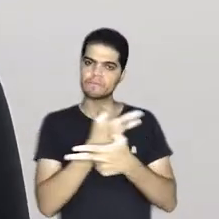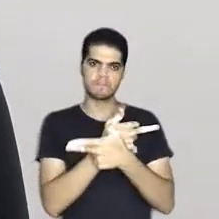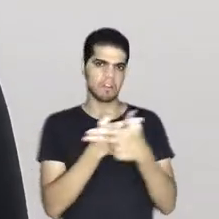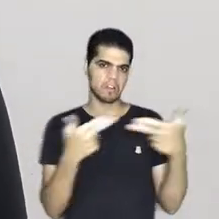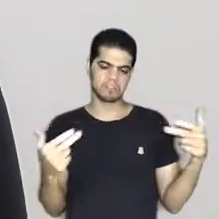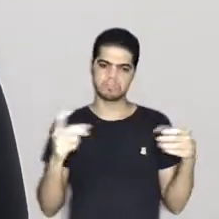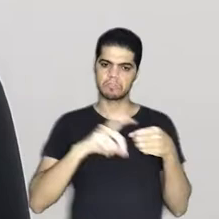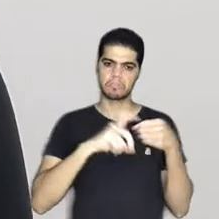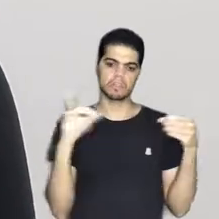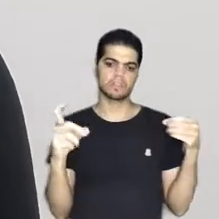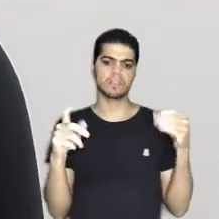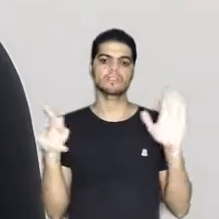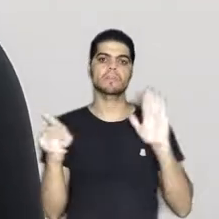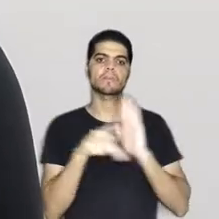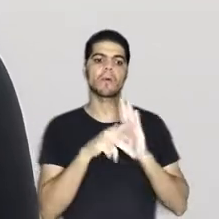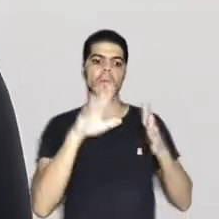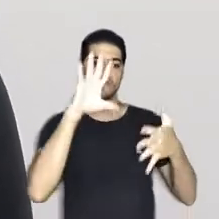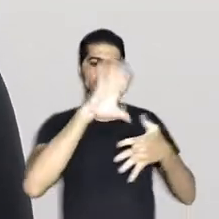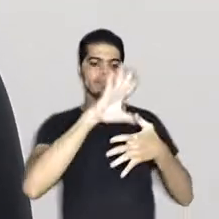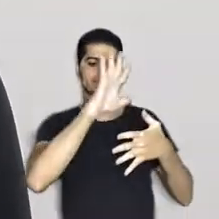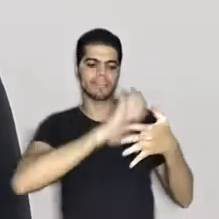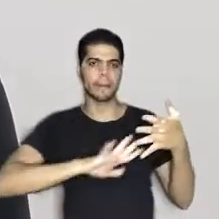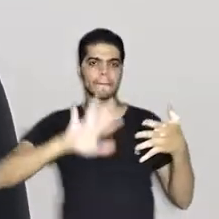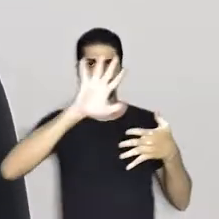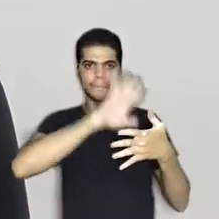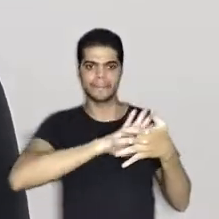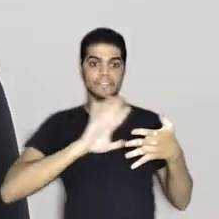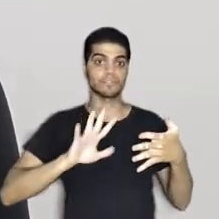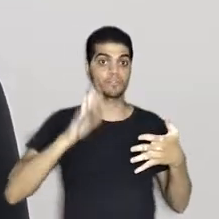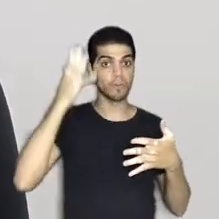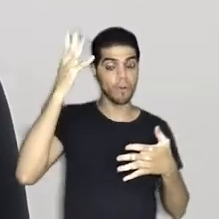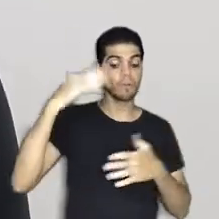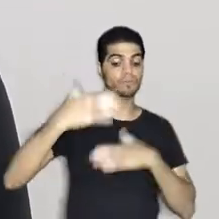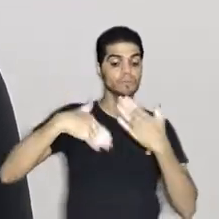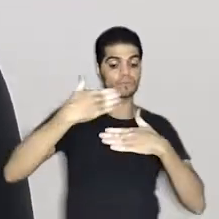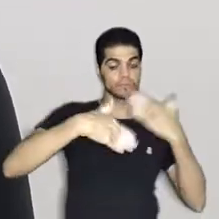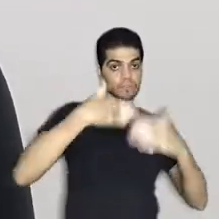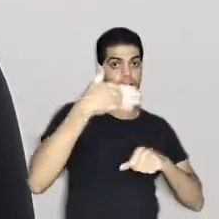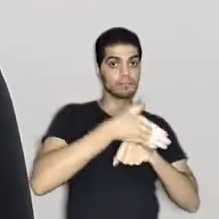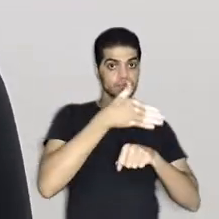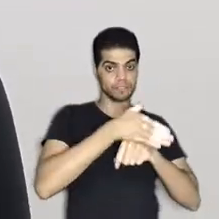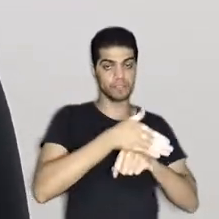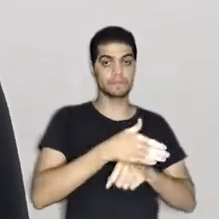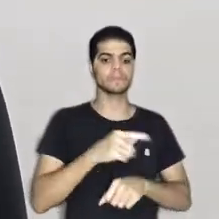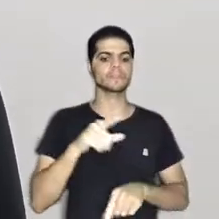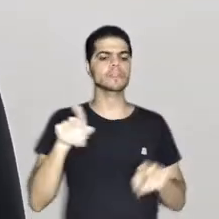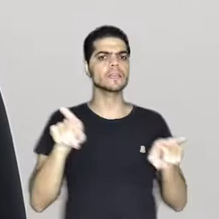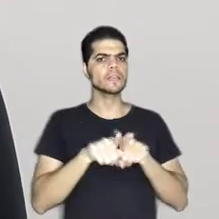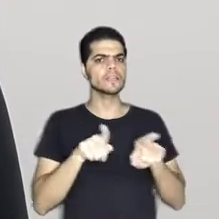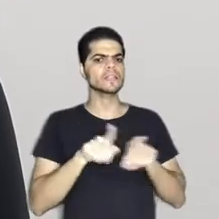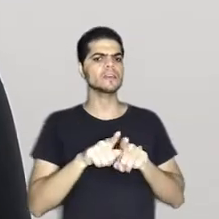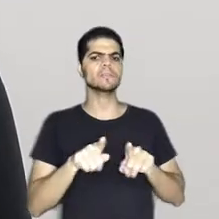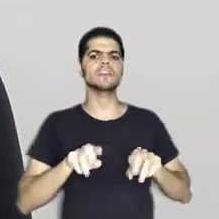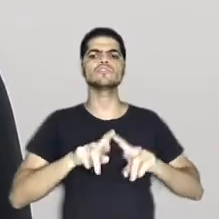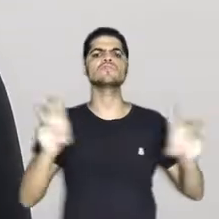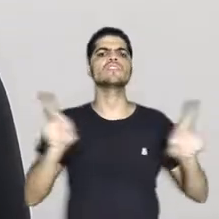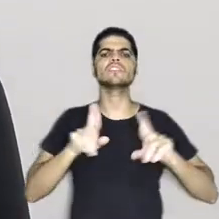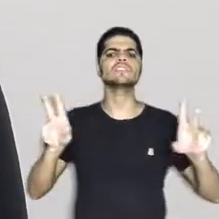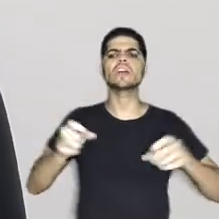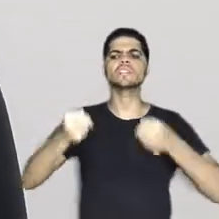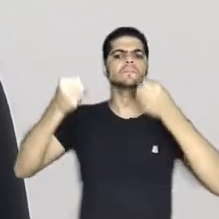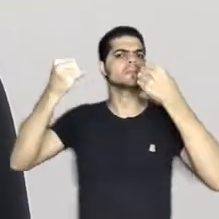muitas independências da América, porque eles participam com uma certa frequência. E desmistificar